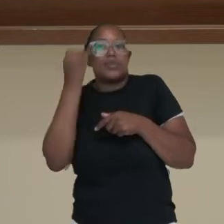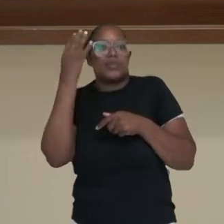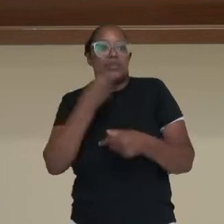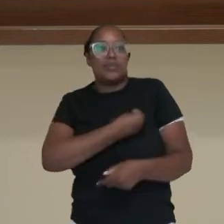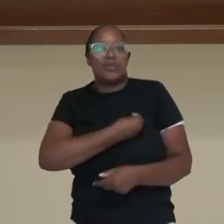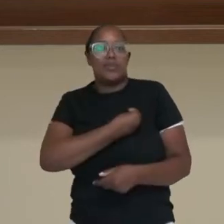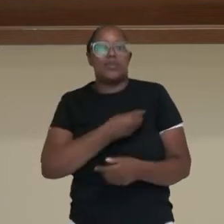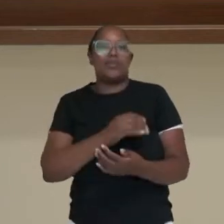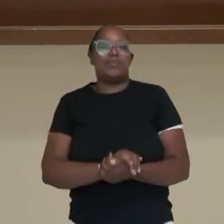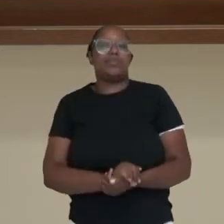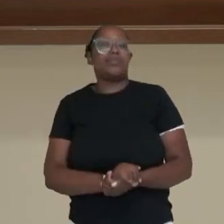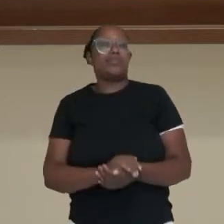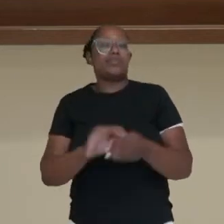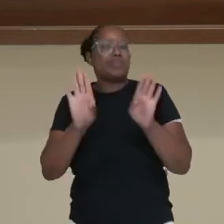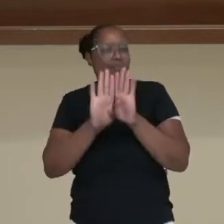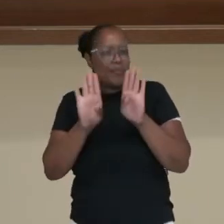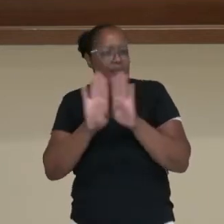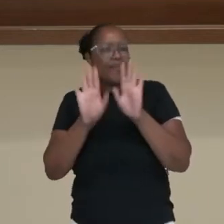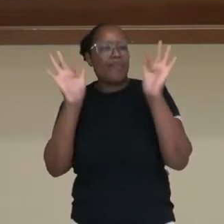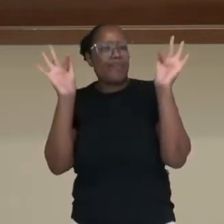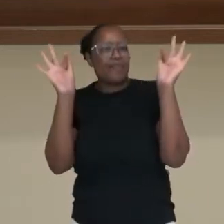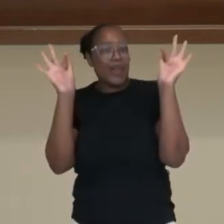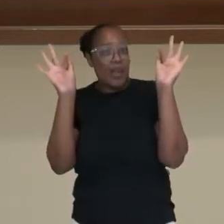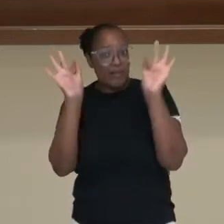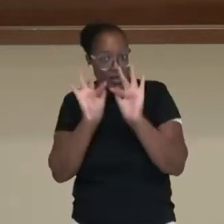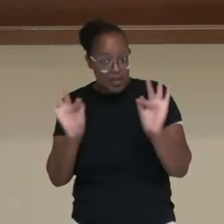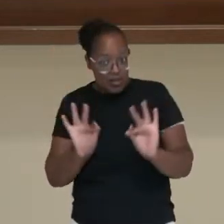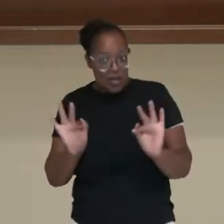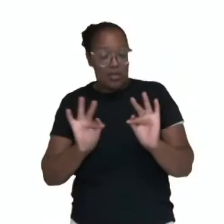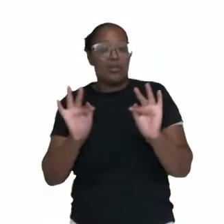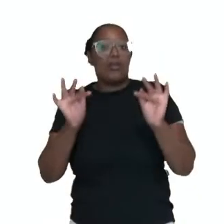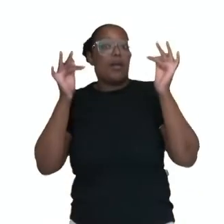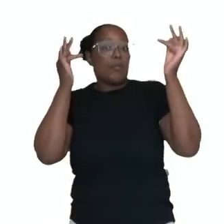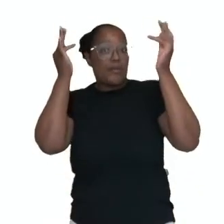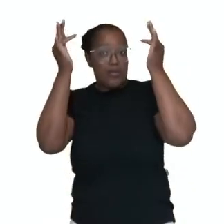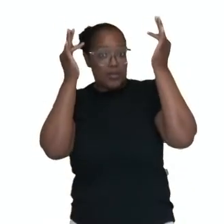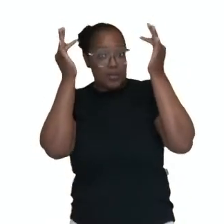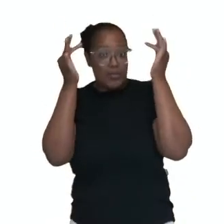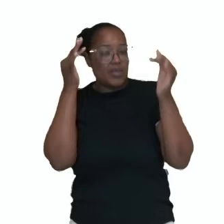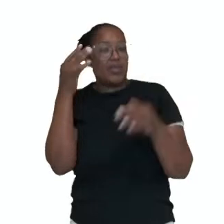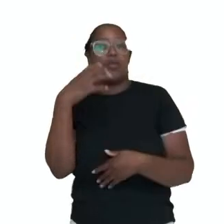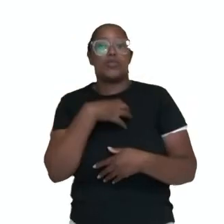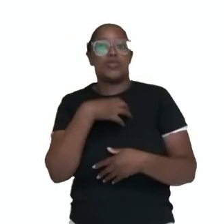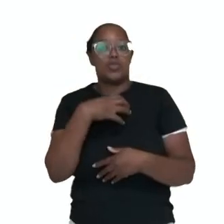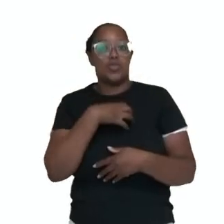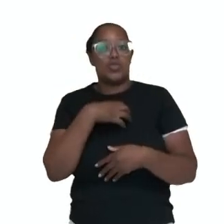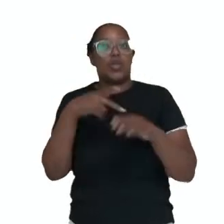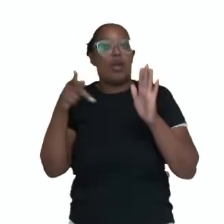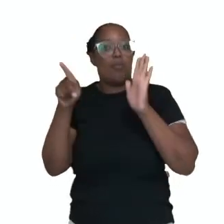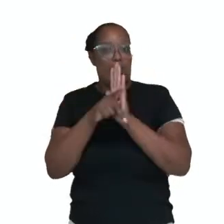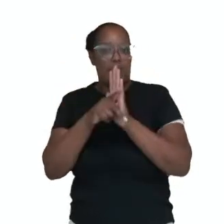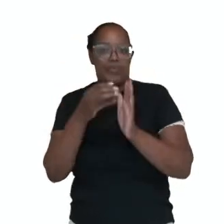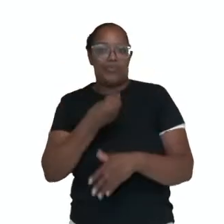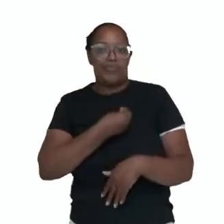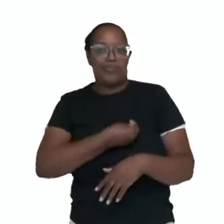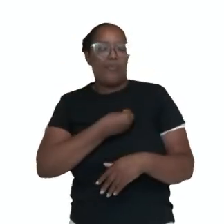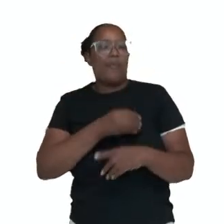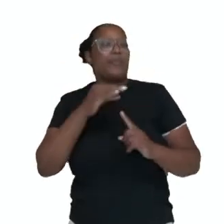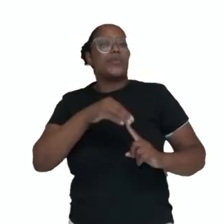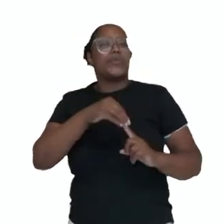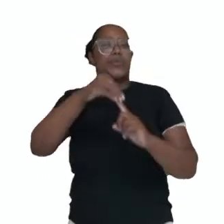vida. A felicidade, diz o Aristóteles aí, é o sentido e o propósito da vida, o